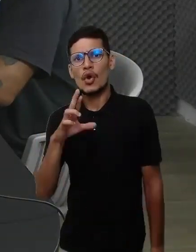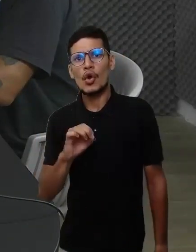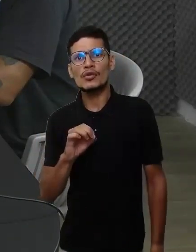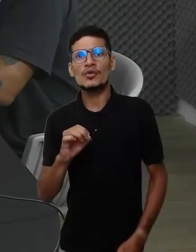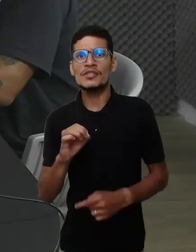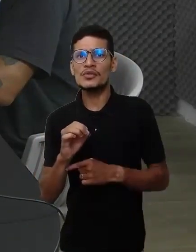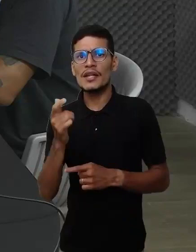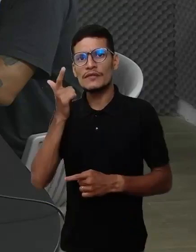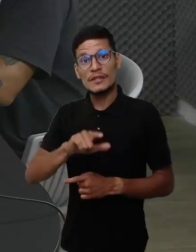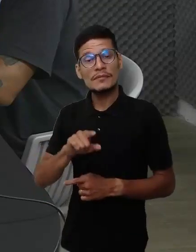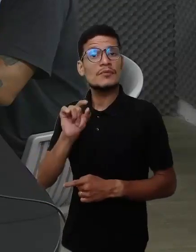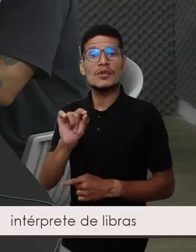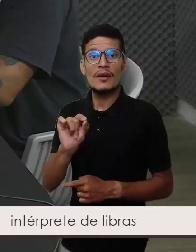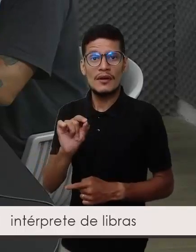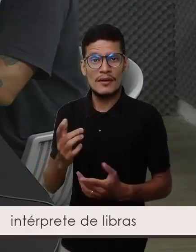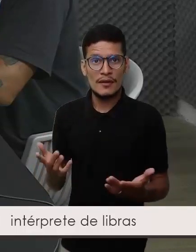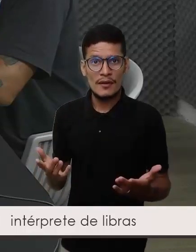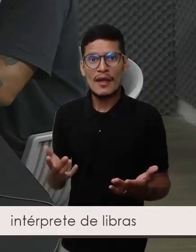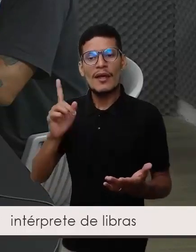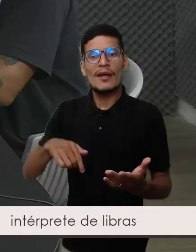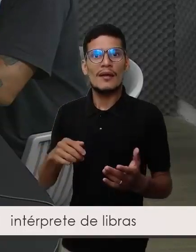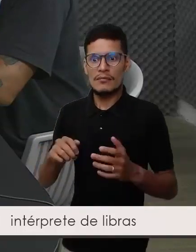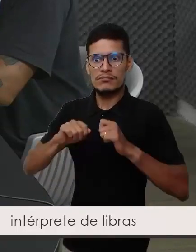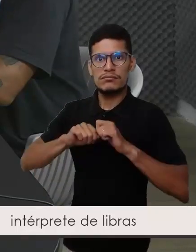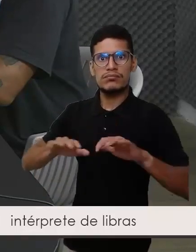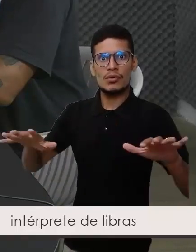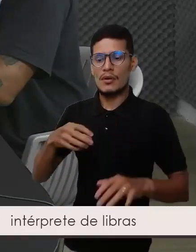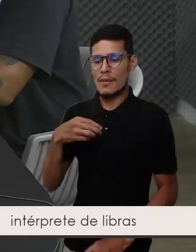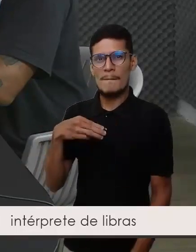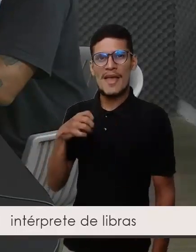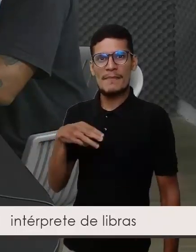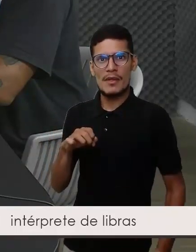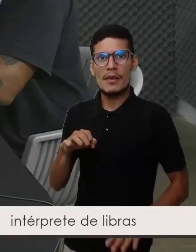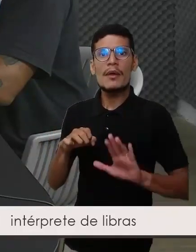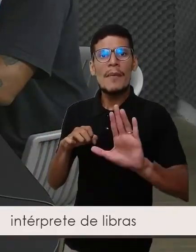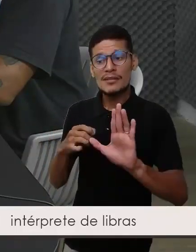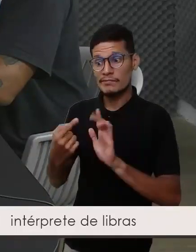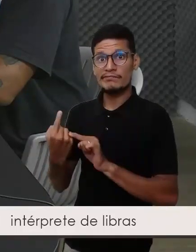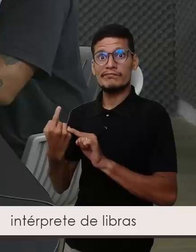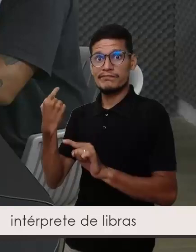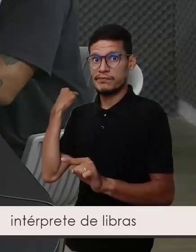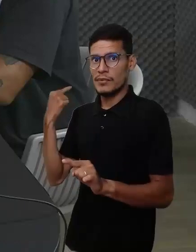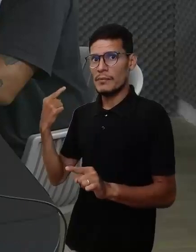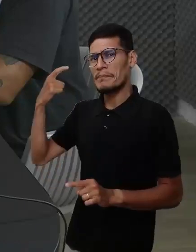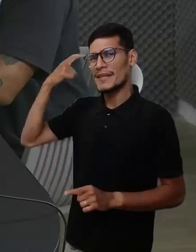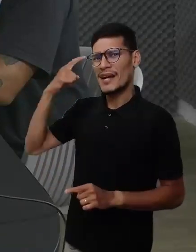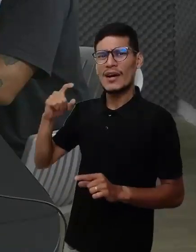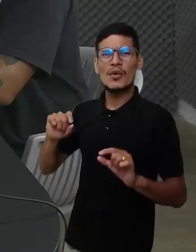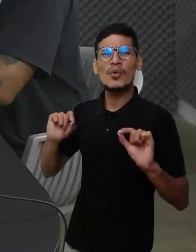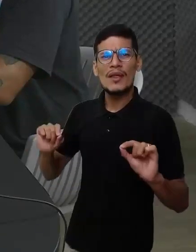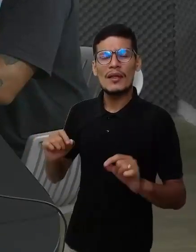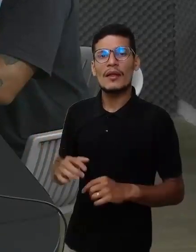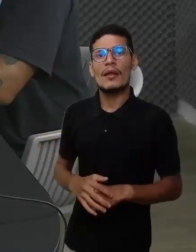termo, enfim, popularizado pelo Mbembe, mas a gente pode ir lá atrás, de Pierre Vacan, quando falou